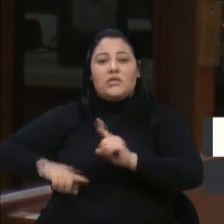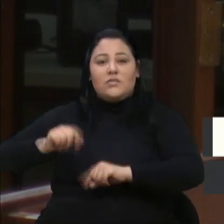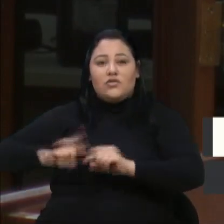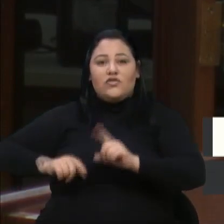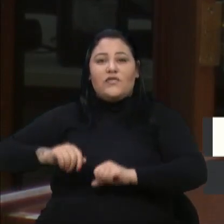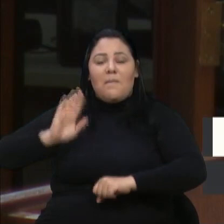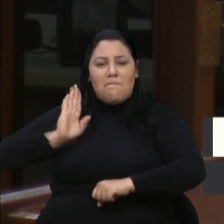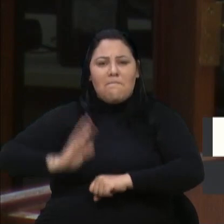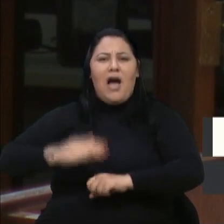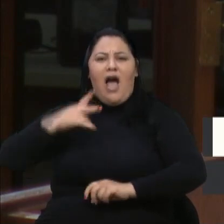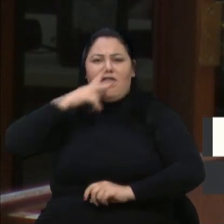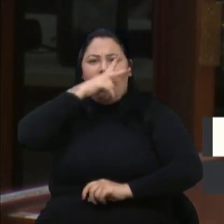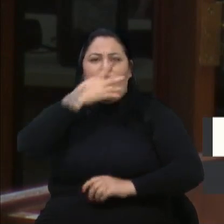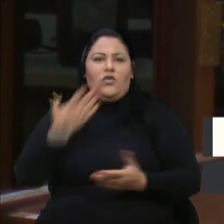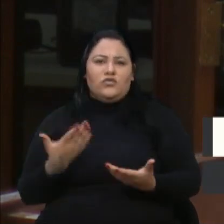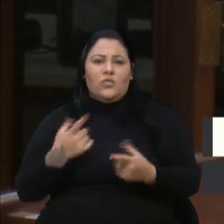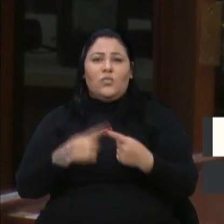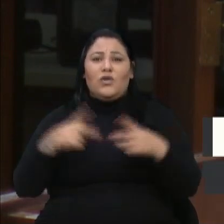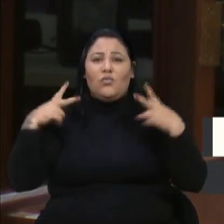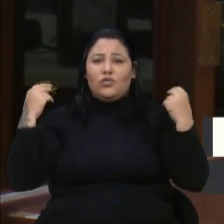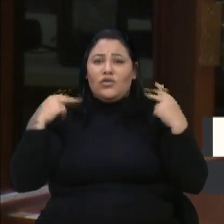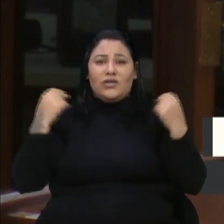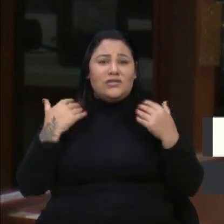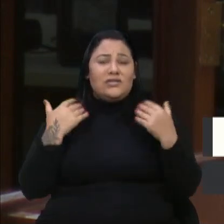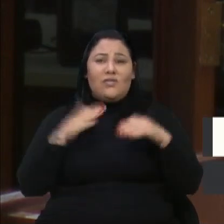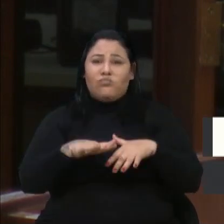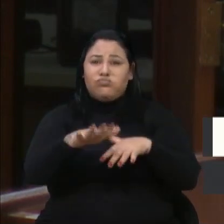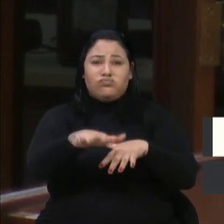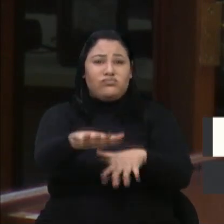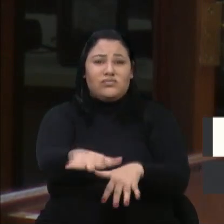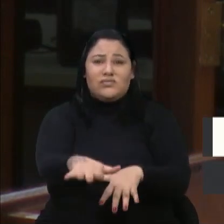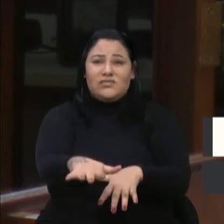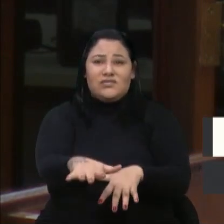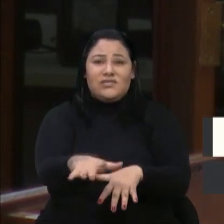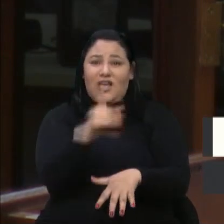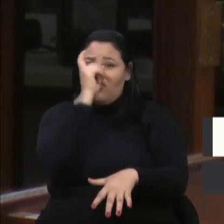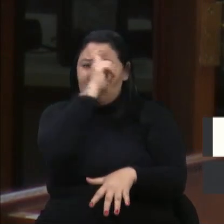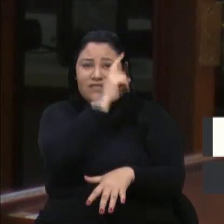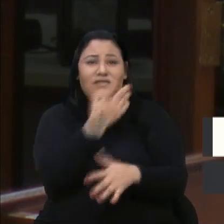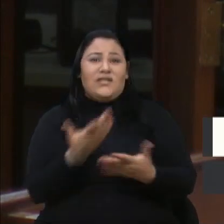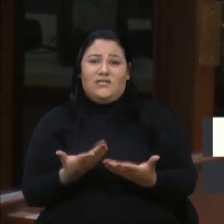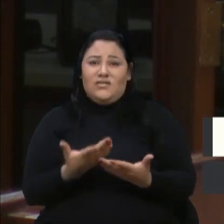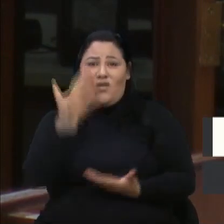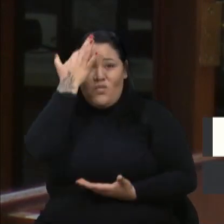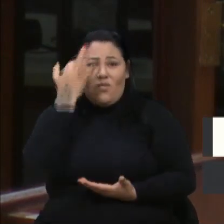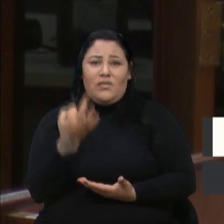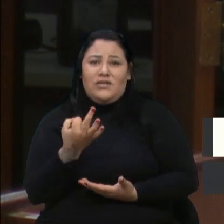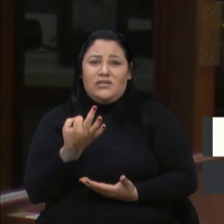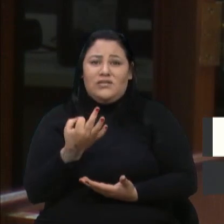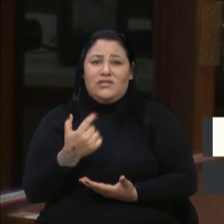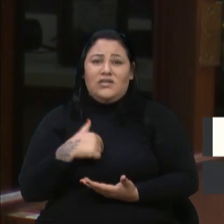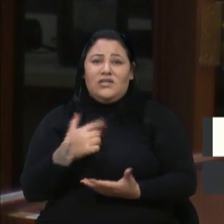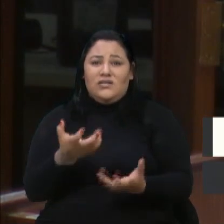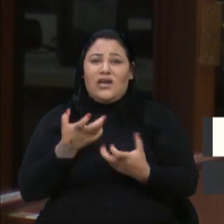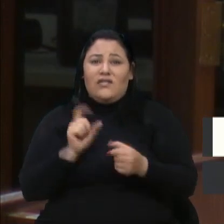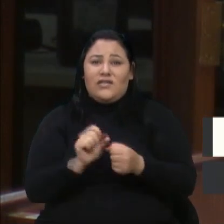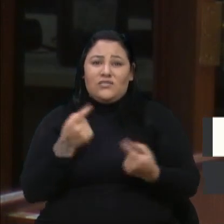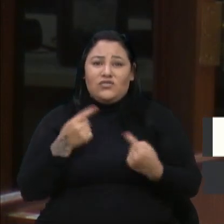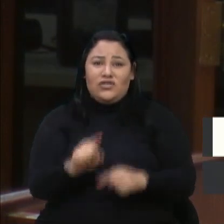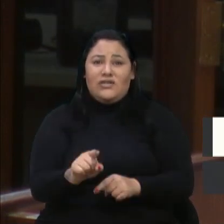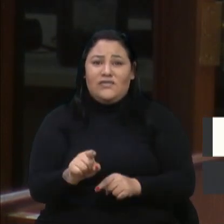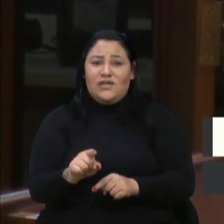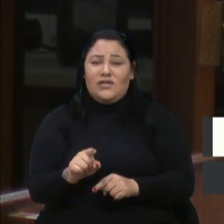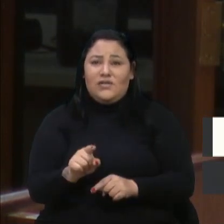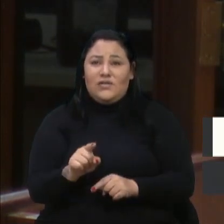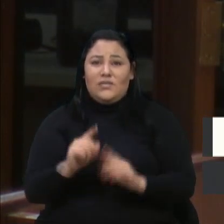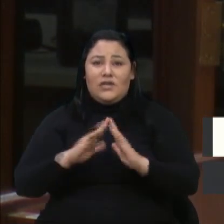mais efetivas, porque os motoristas no trânsito estão muito difíceis. E aqui eu quero fazer um desafio para a